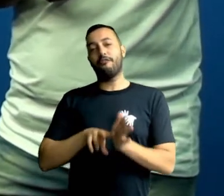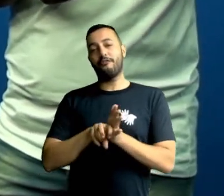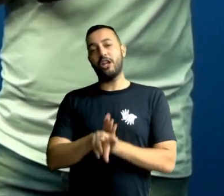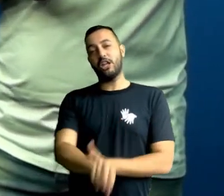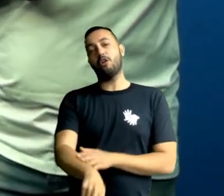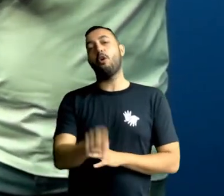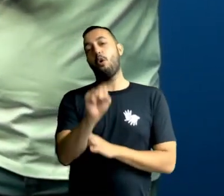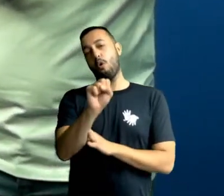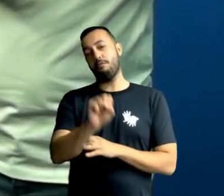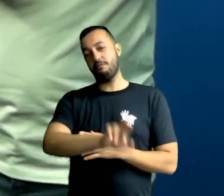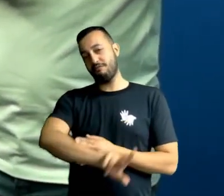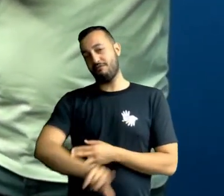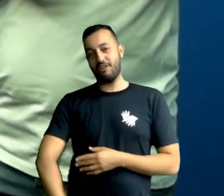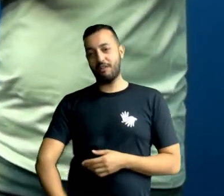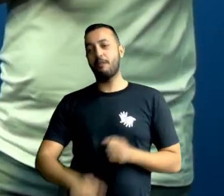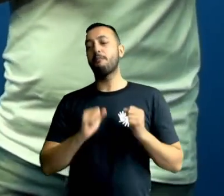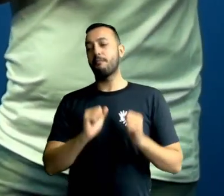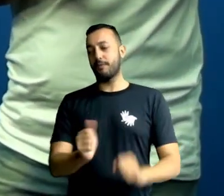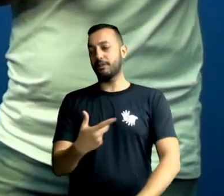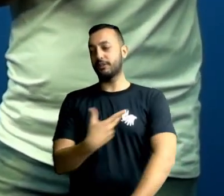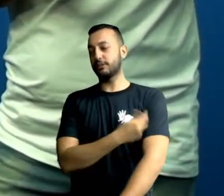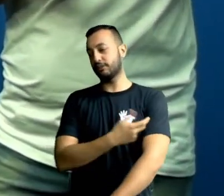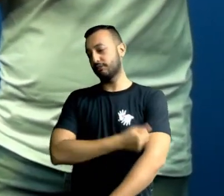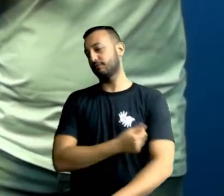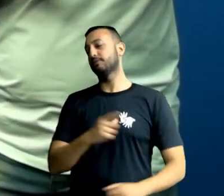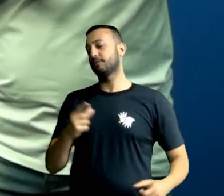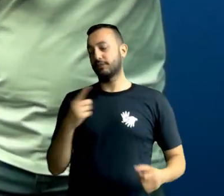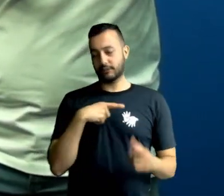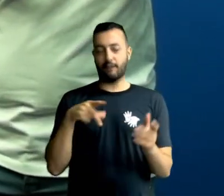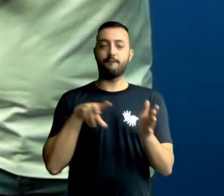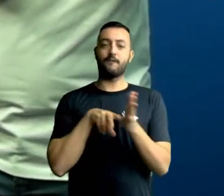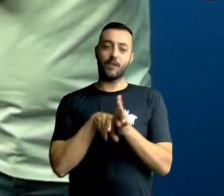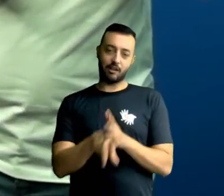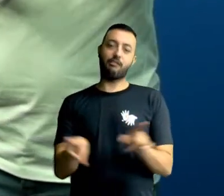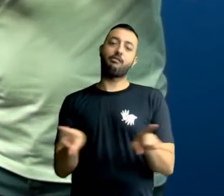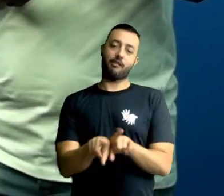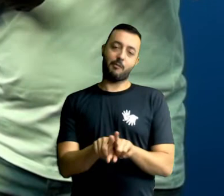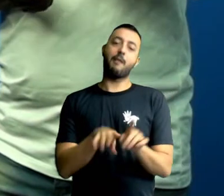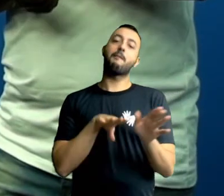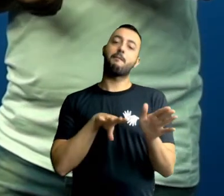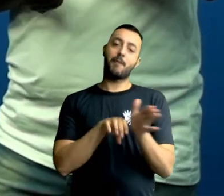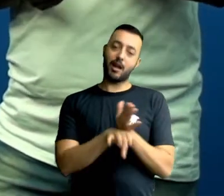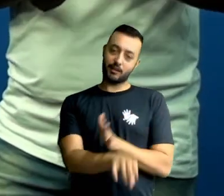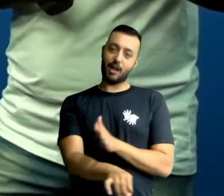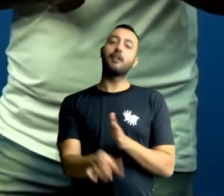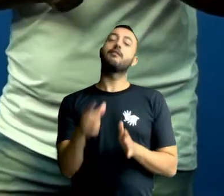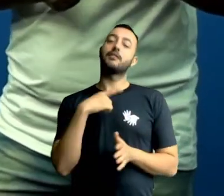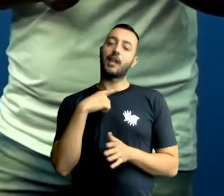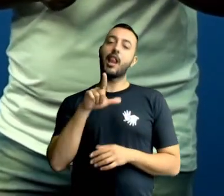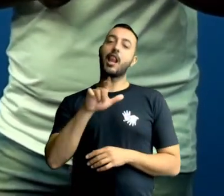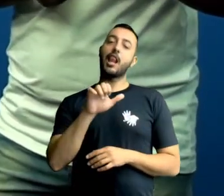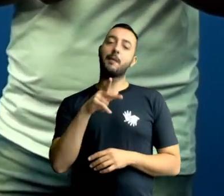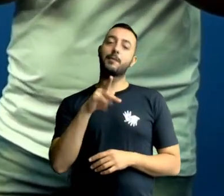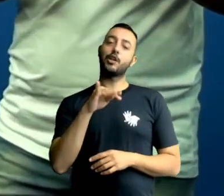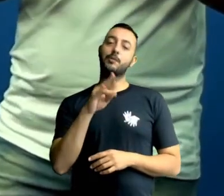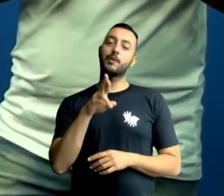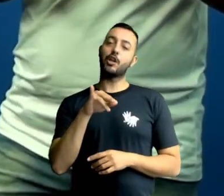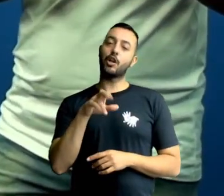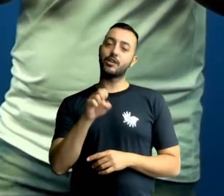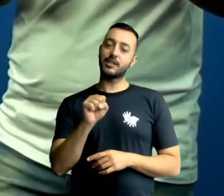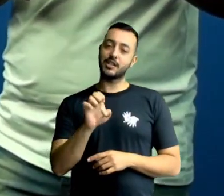10 viroses. Em que ele, entre essas viroses, então existe essa bacteriose, que é a